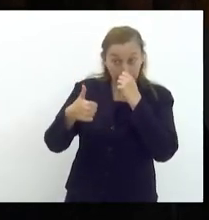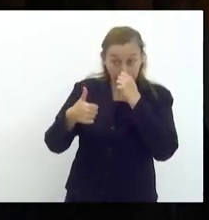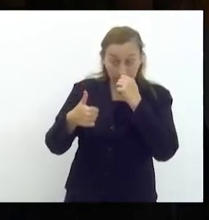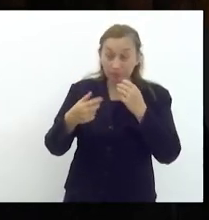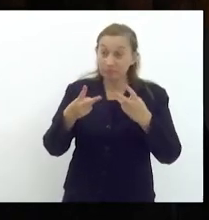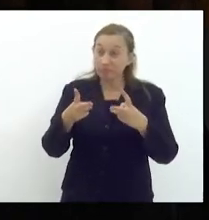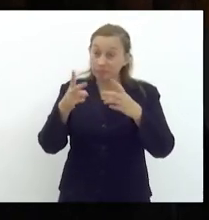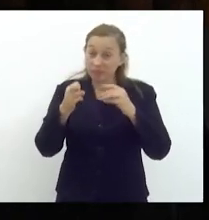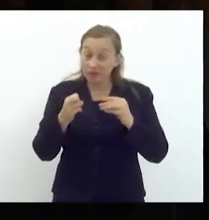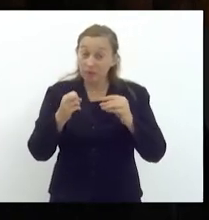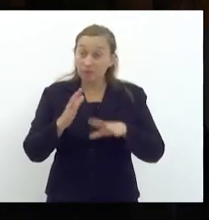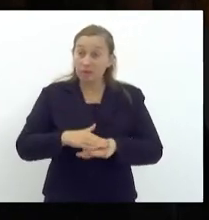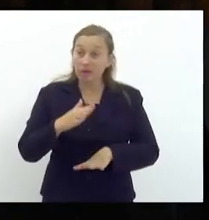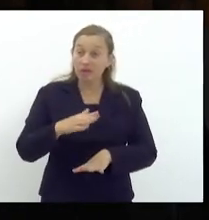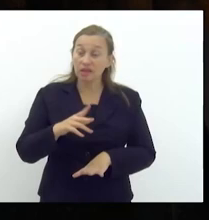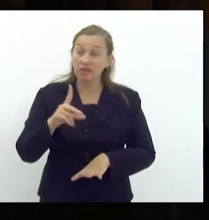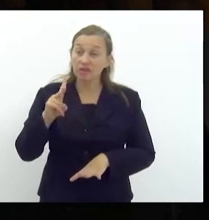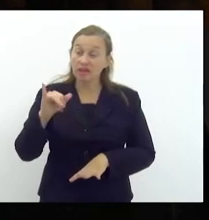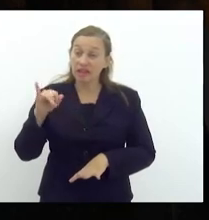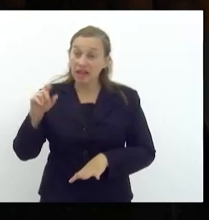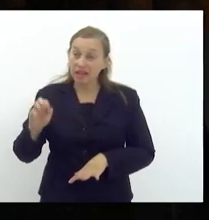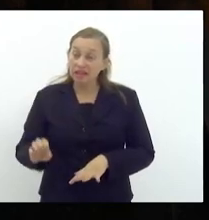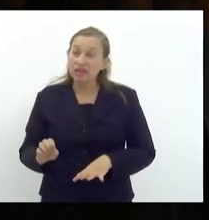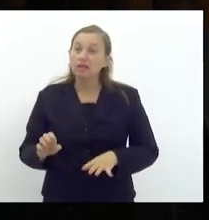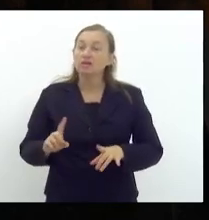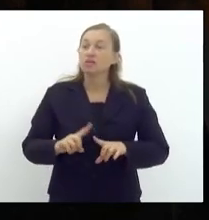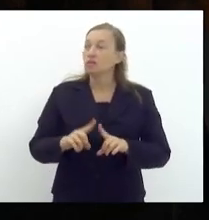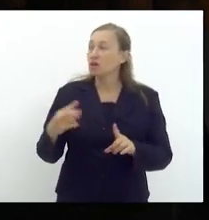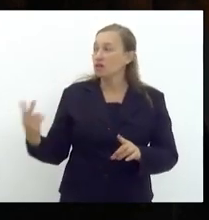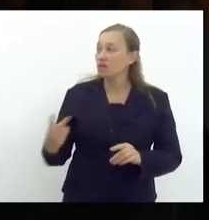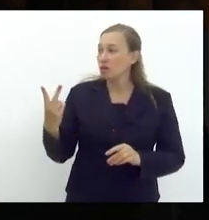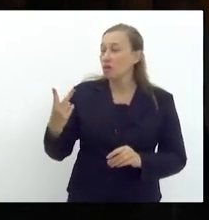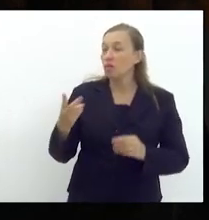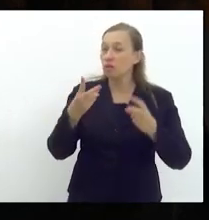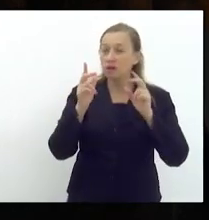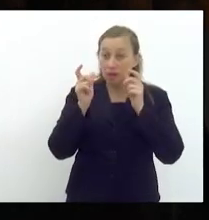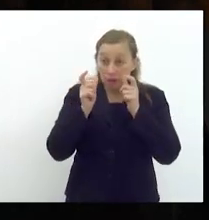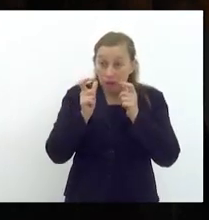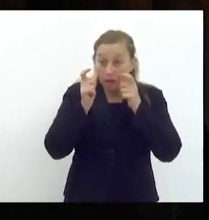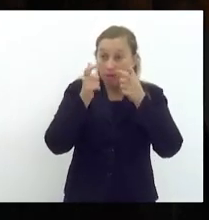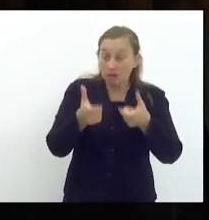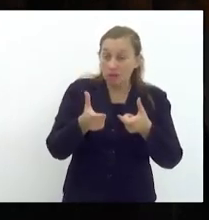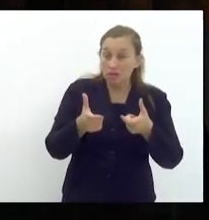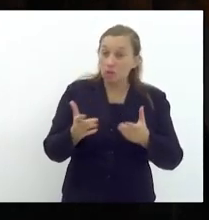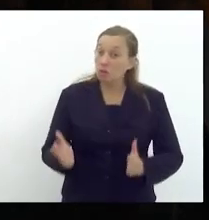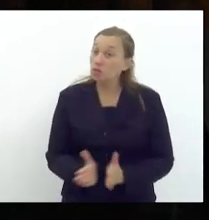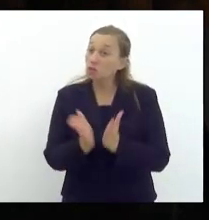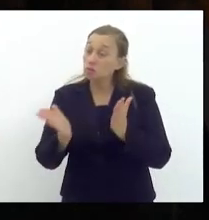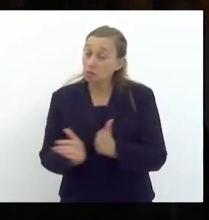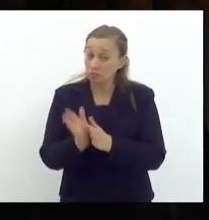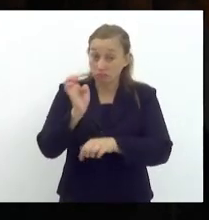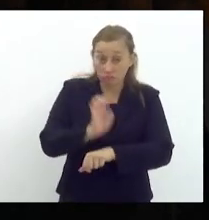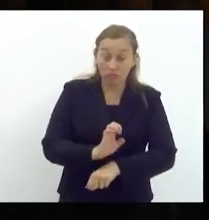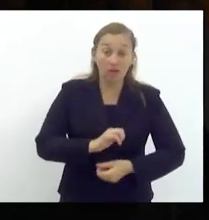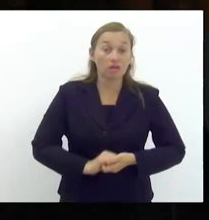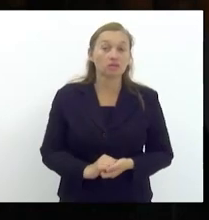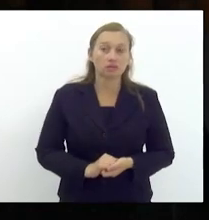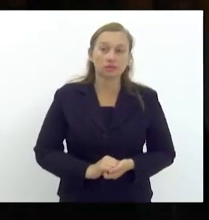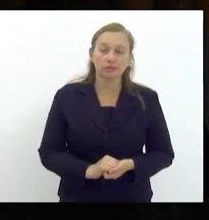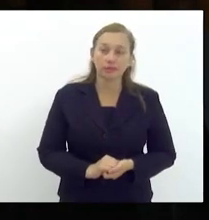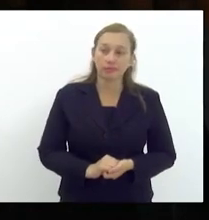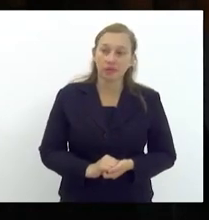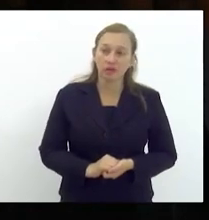nesse momento do que efetivamente zelo e atenção com os menos favorecidos desse estado